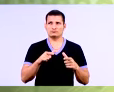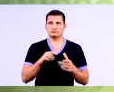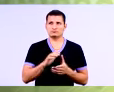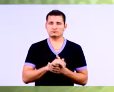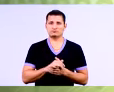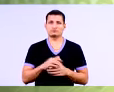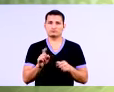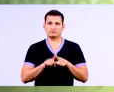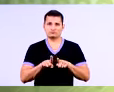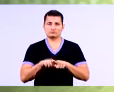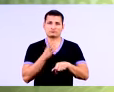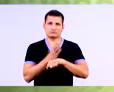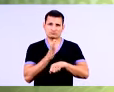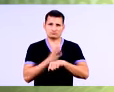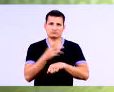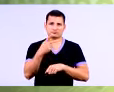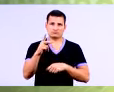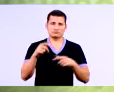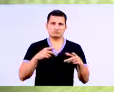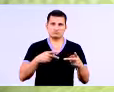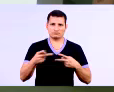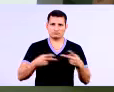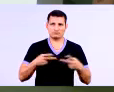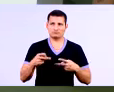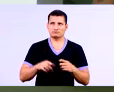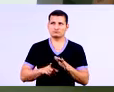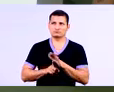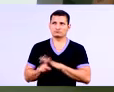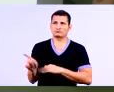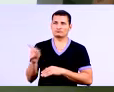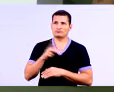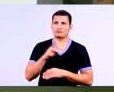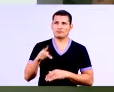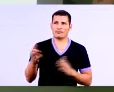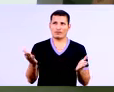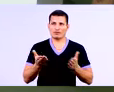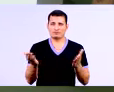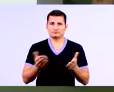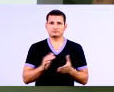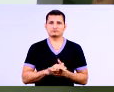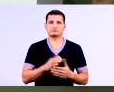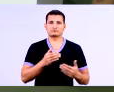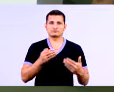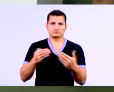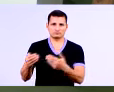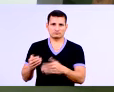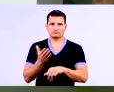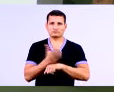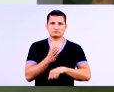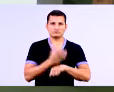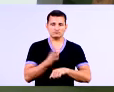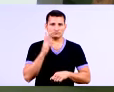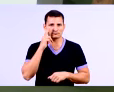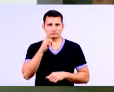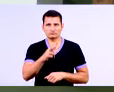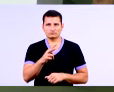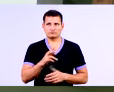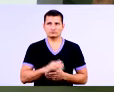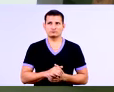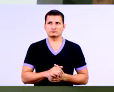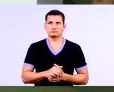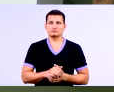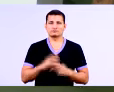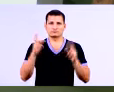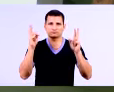pôr em prática nos seus projetos. Professor Marcel, hoje, durante a nossa atividade, nós vimos que muitos dos